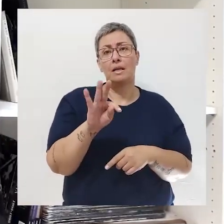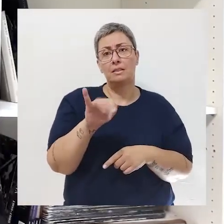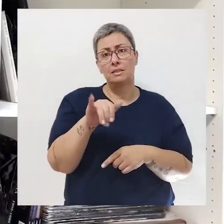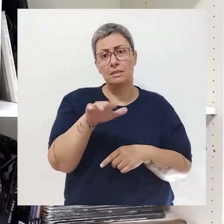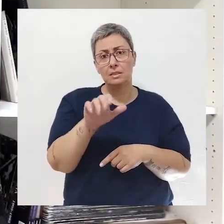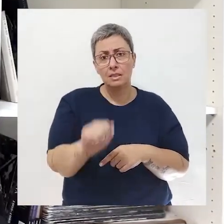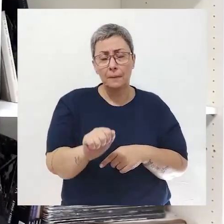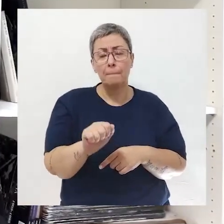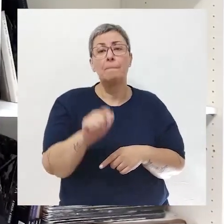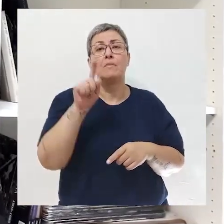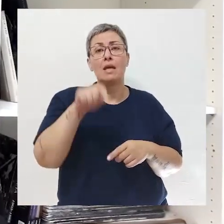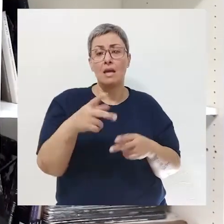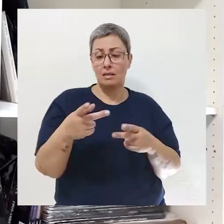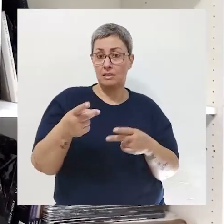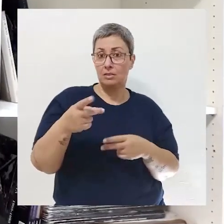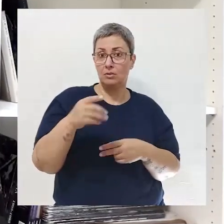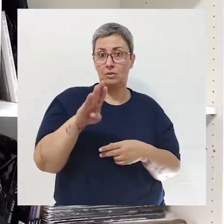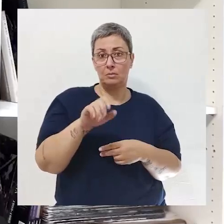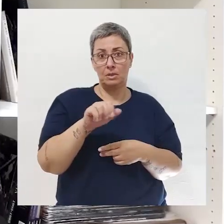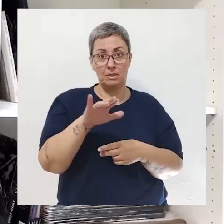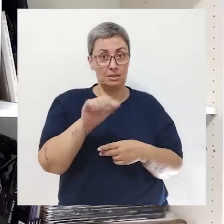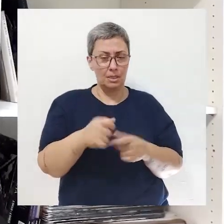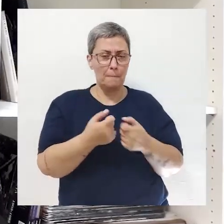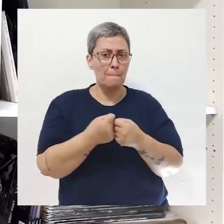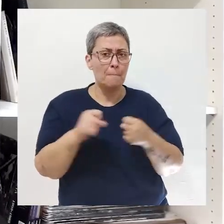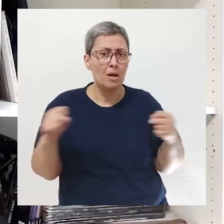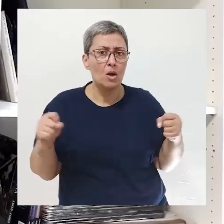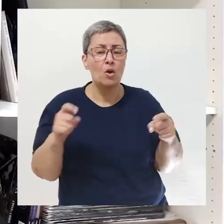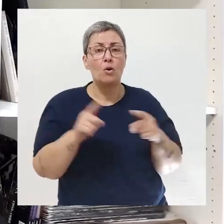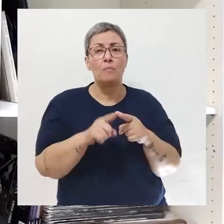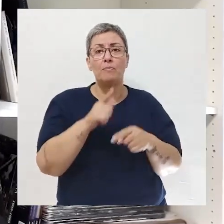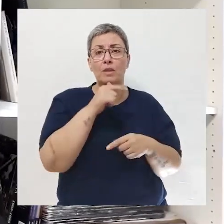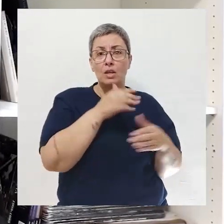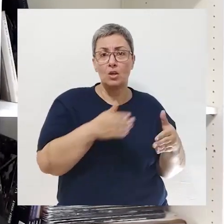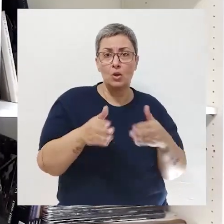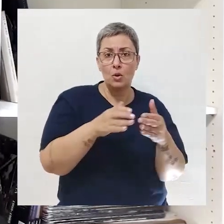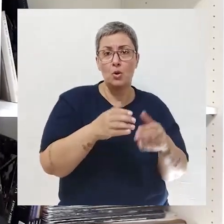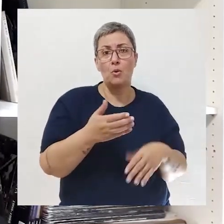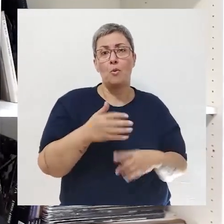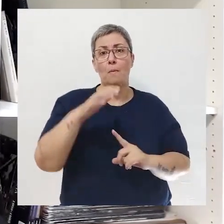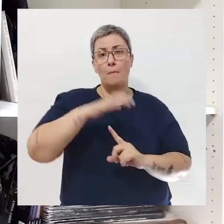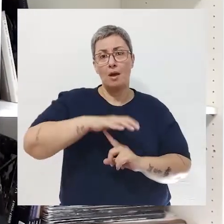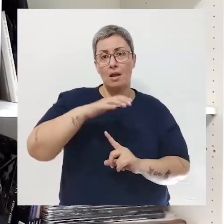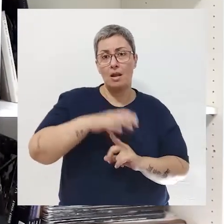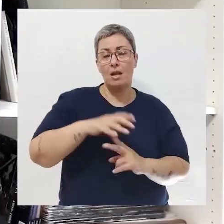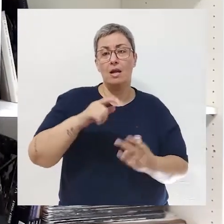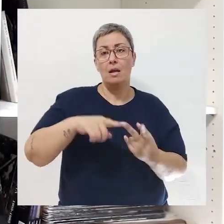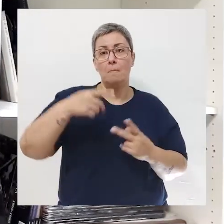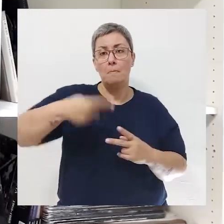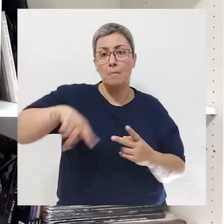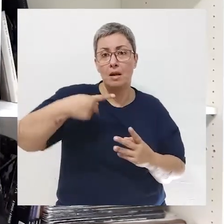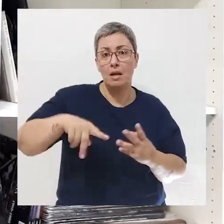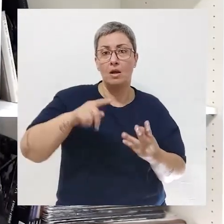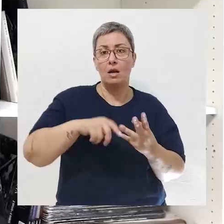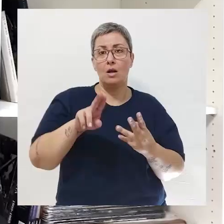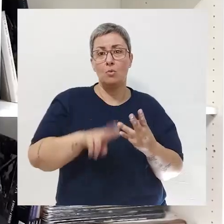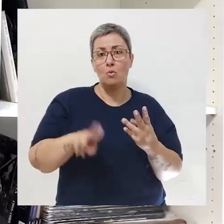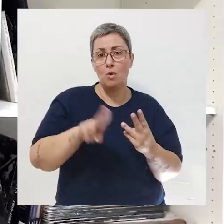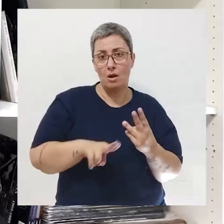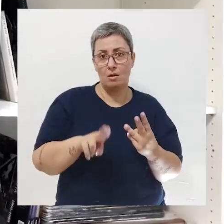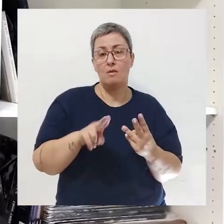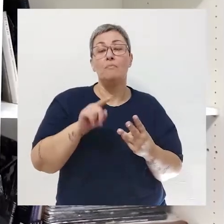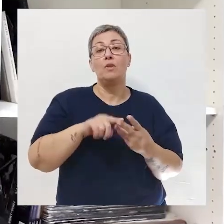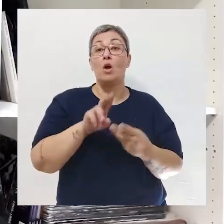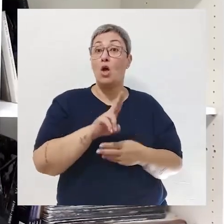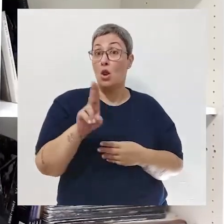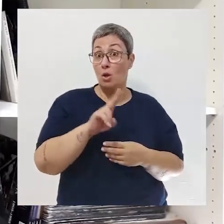a segunda bacia em extensão, sendo ocupada pelos rios Paraná, Paraguai e Uruguai.